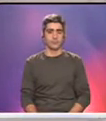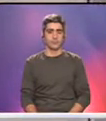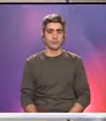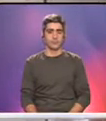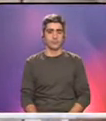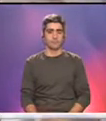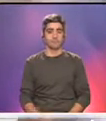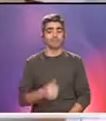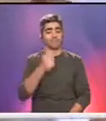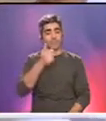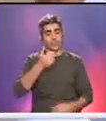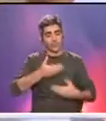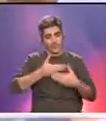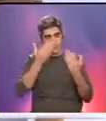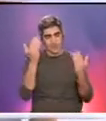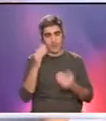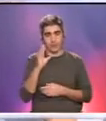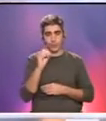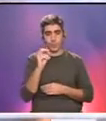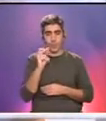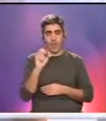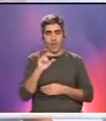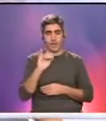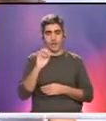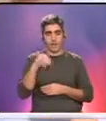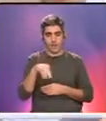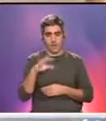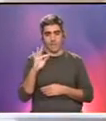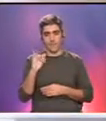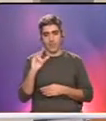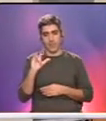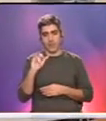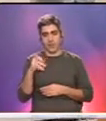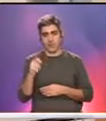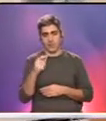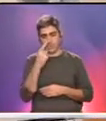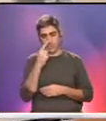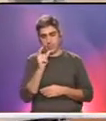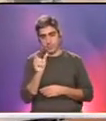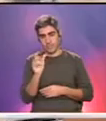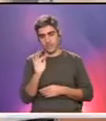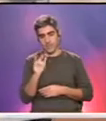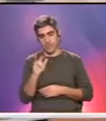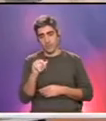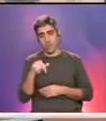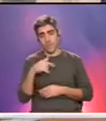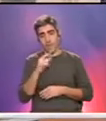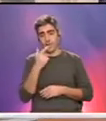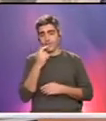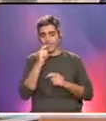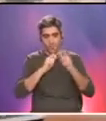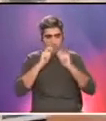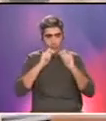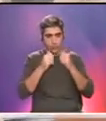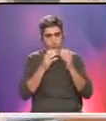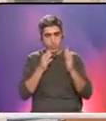Bom dia, Joaquim, Filipe, não é? Vai ser tratado por isso, está bom? Sim. Hoje o que é que nós vamos fazer? Vamos tirar os seus dentinhos da parte de